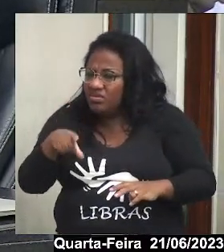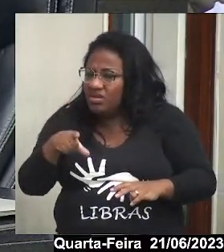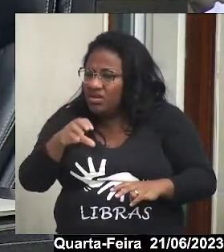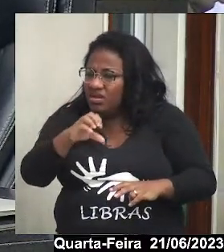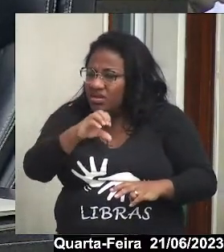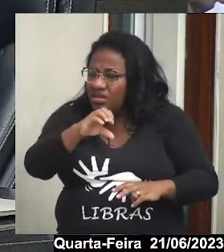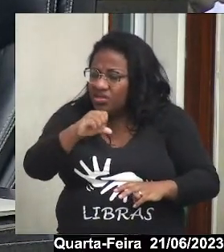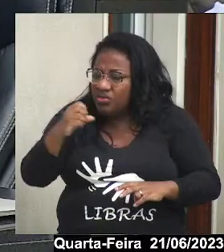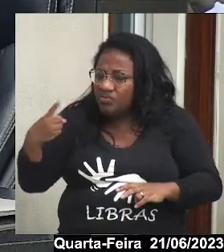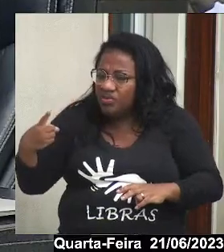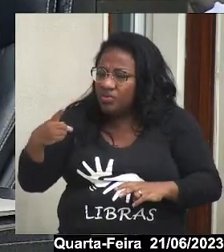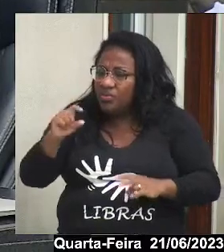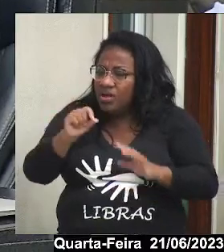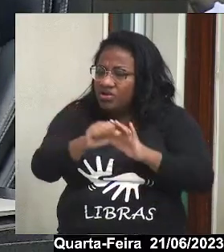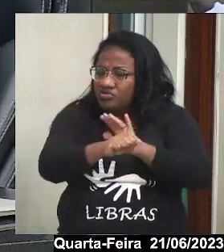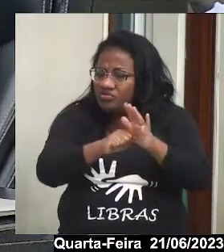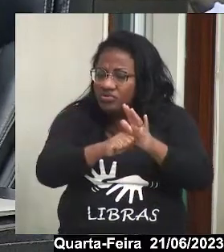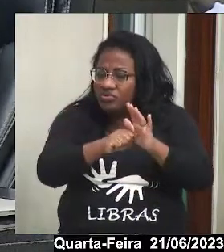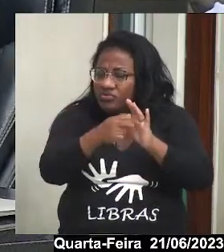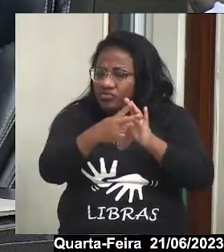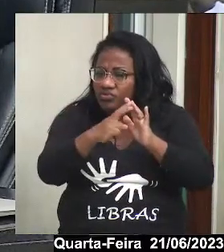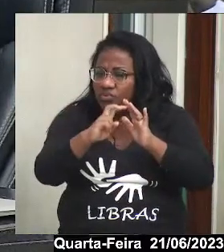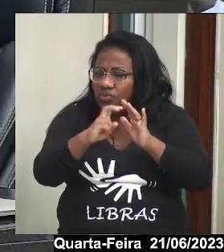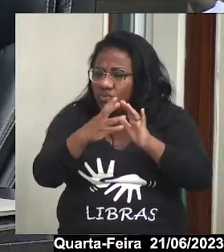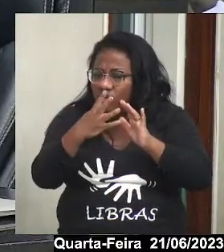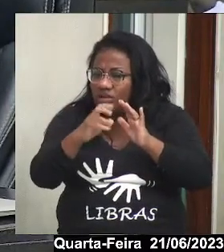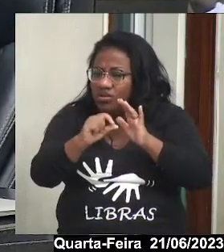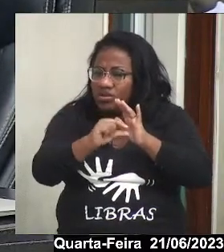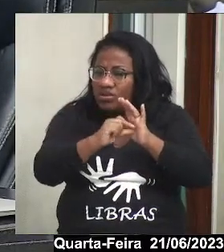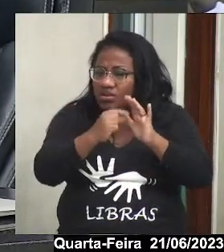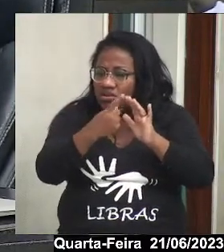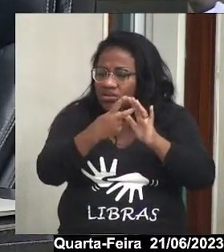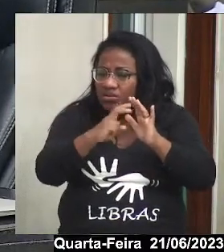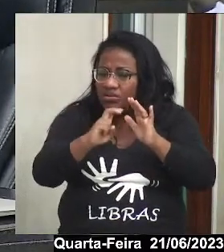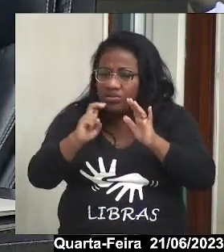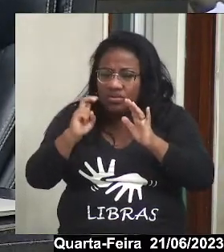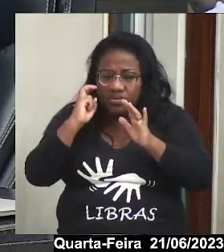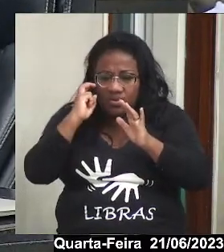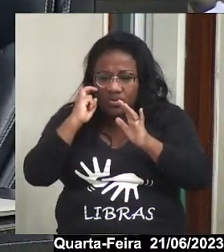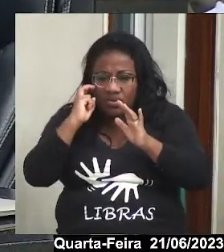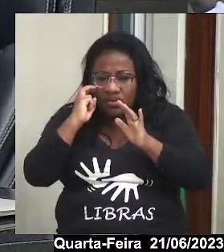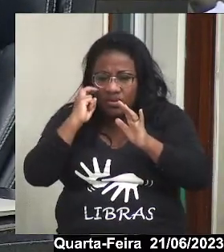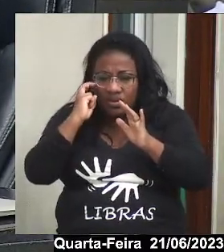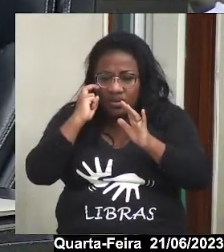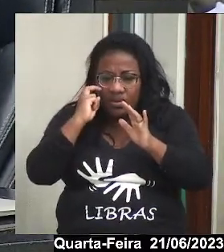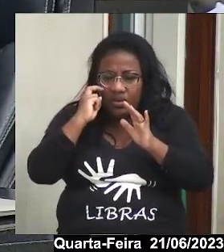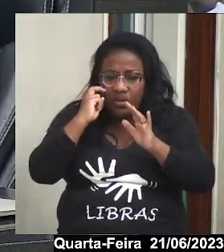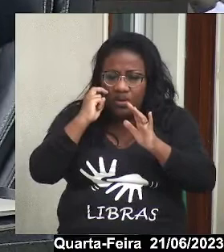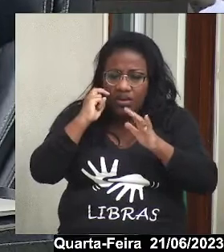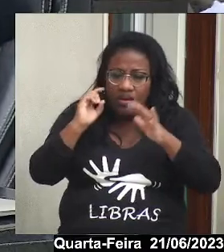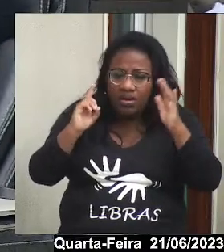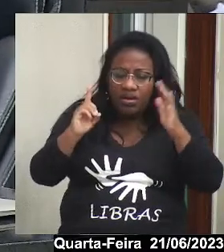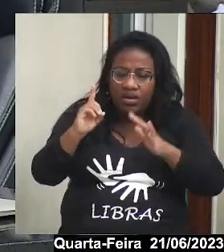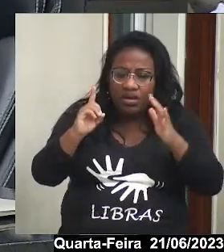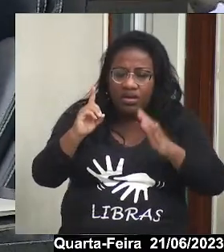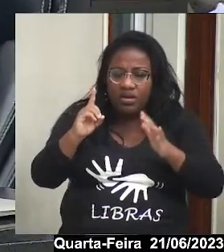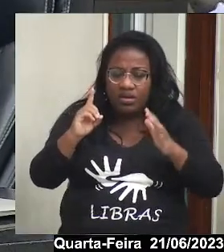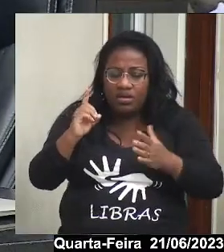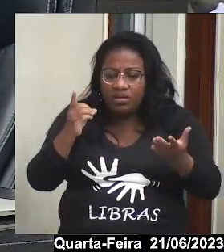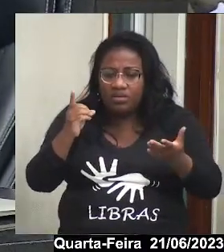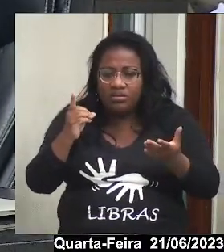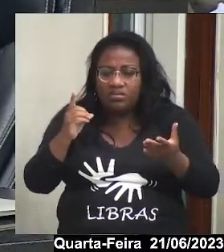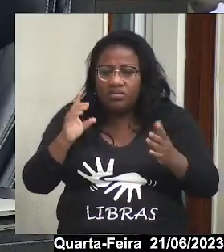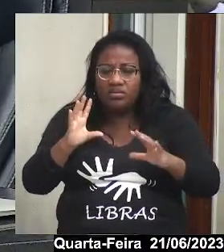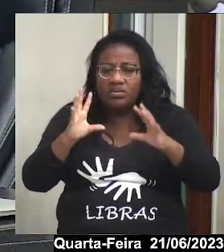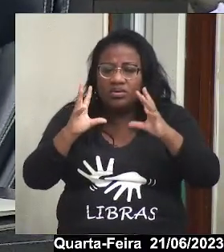91, artigo 24 e 25, que modifica a medalha por motivo de bravura. Então, aquela medalha